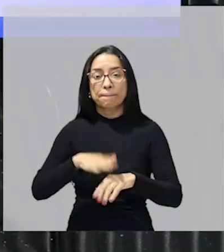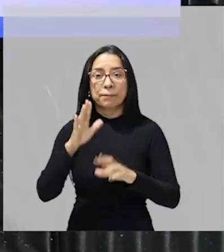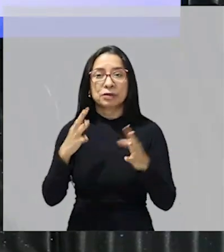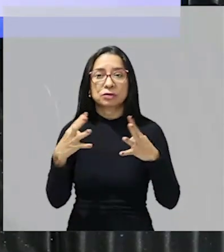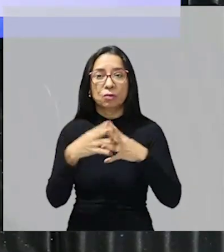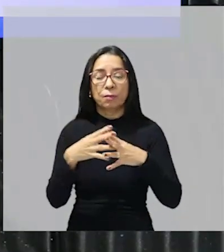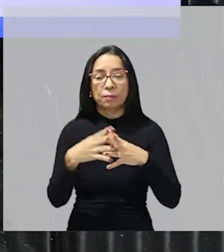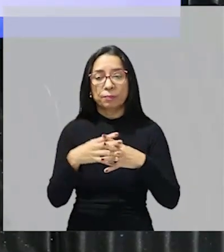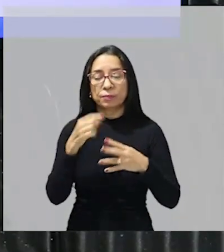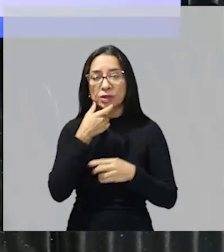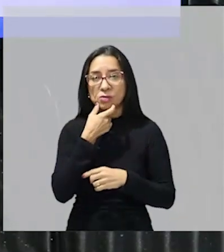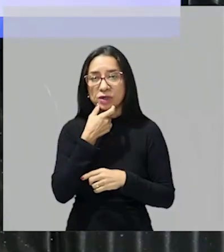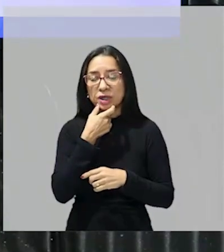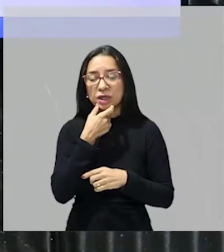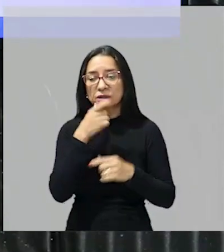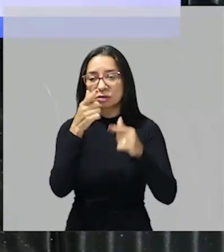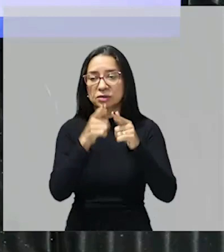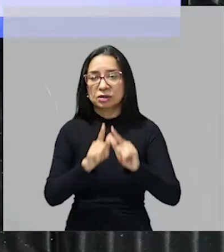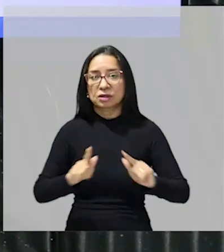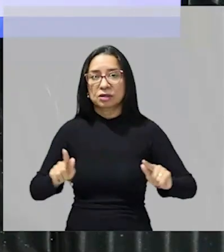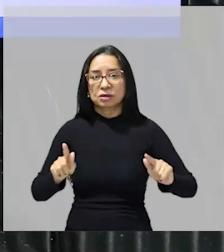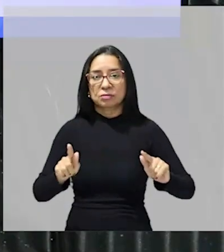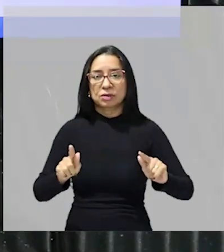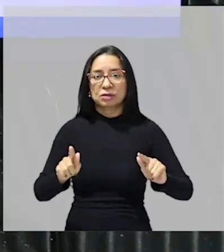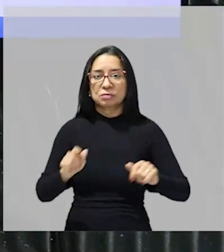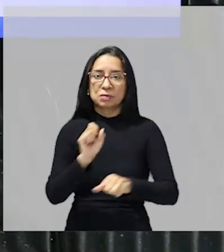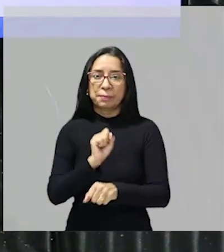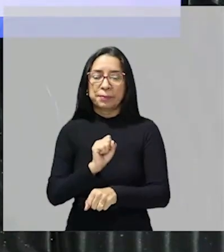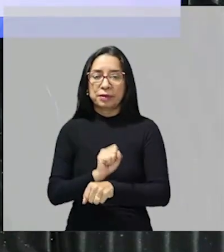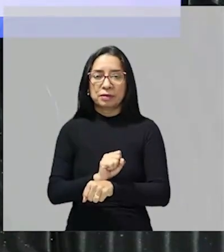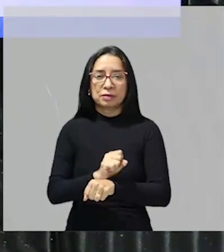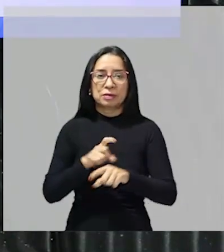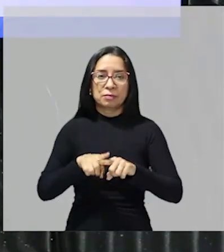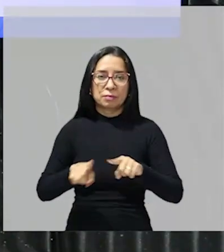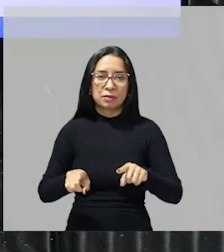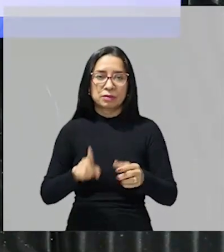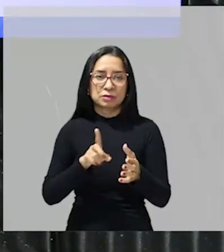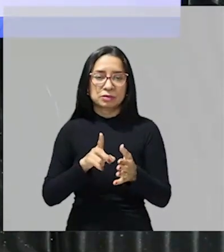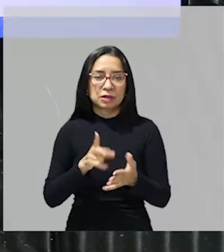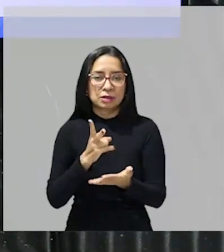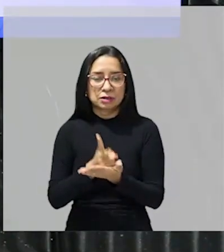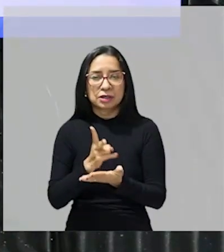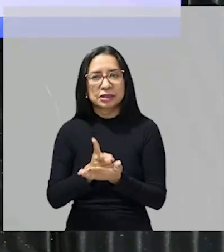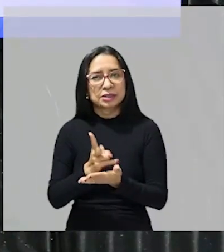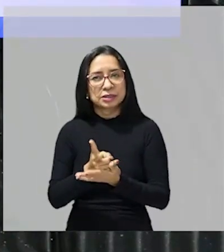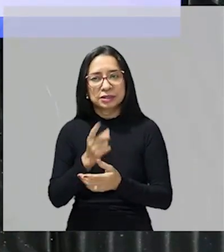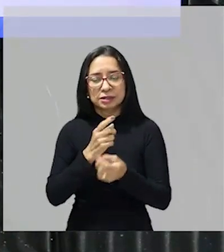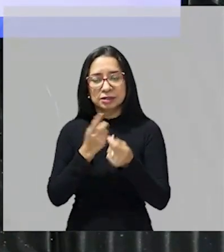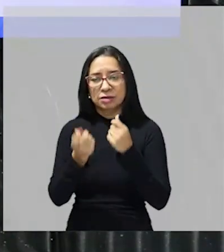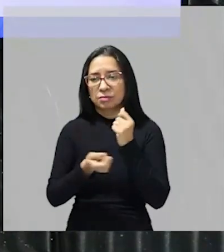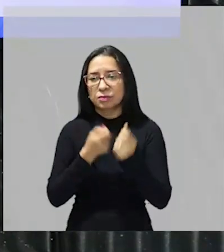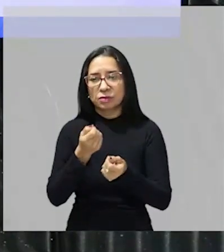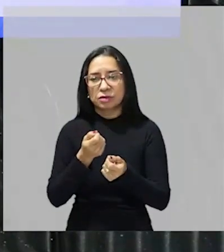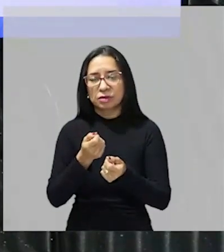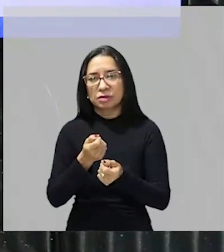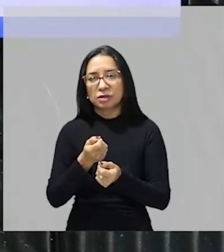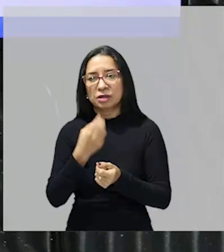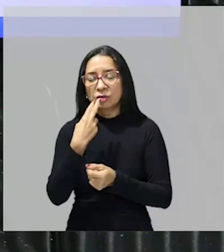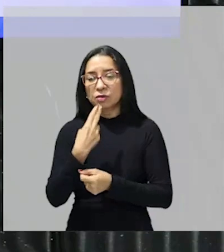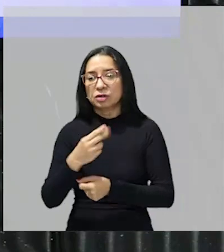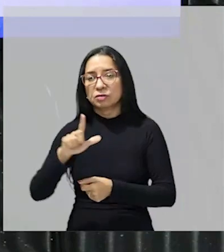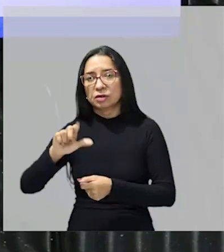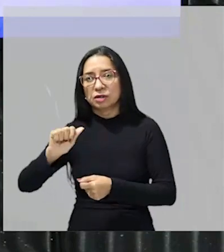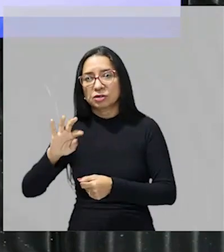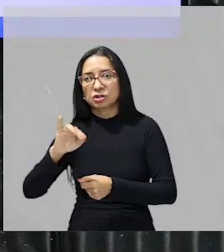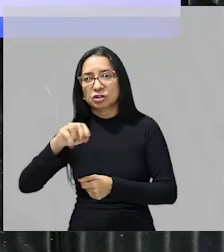né? O inglês tem uma gramática mais estática, né? Mas a gente está sempre, são línguas latinas, então automaticamente elas vão